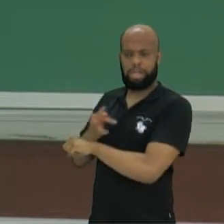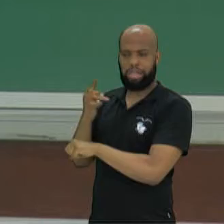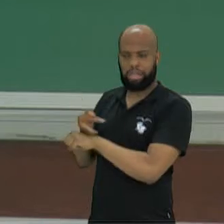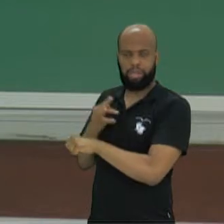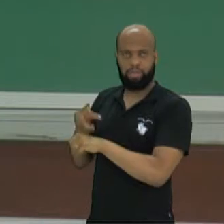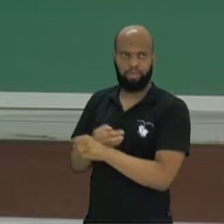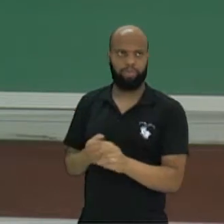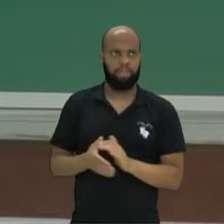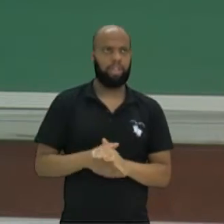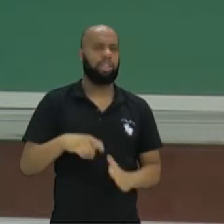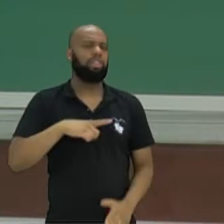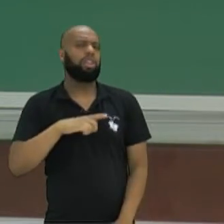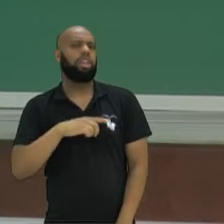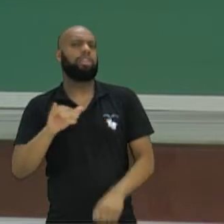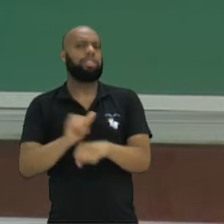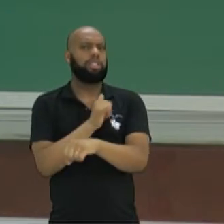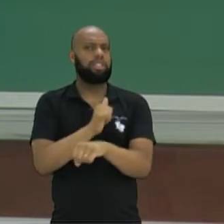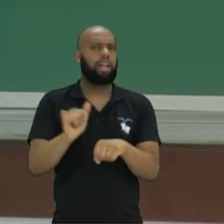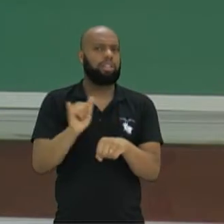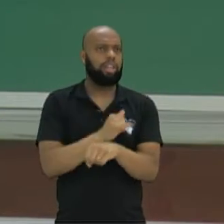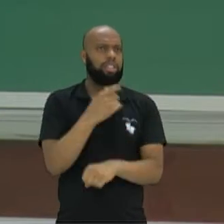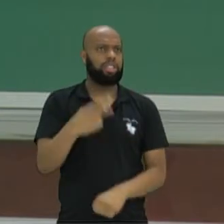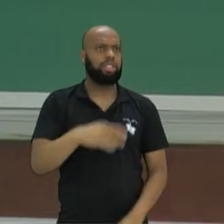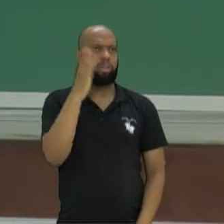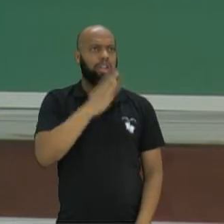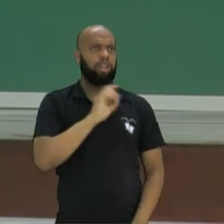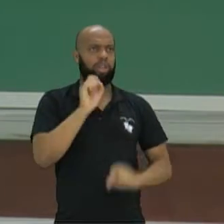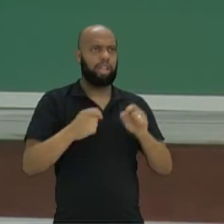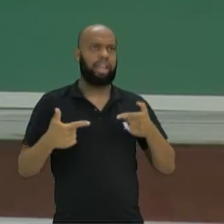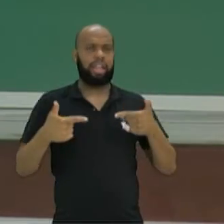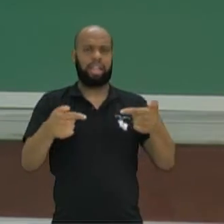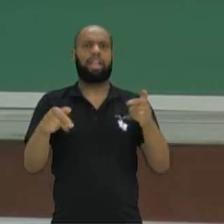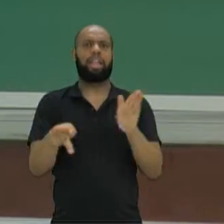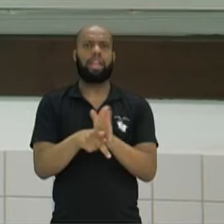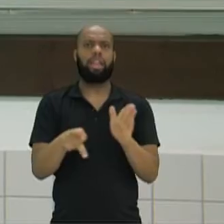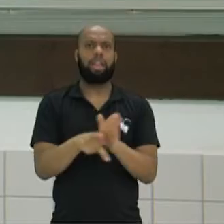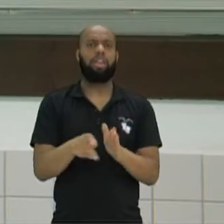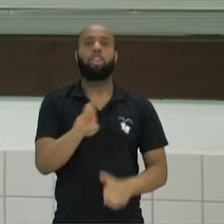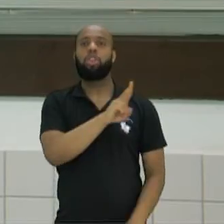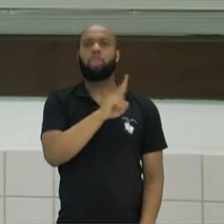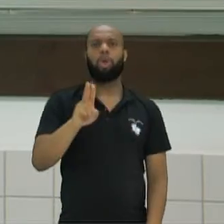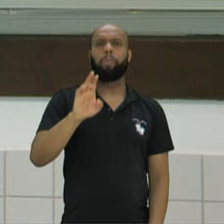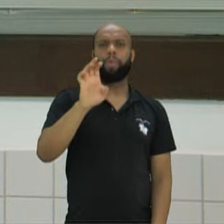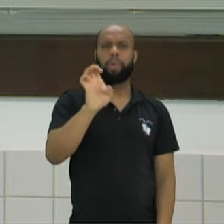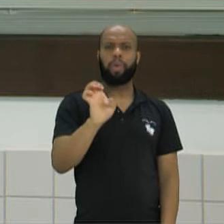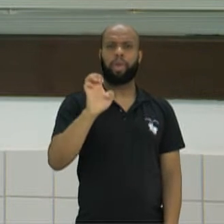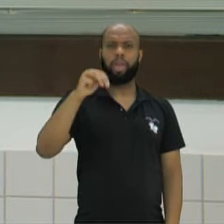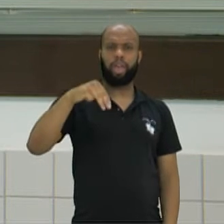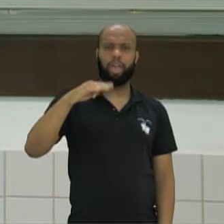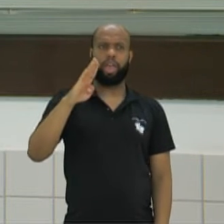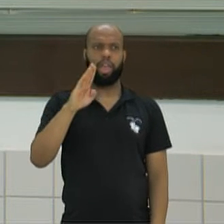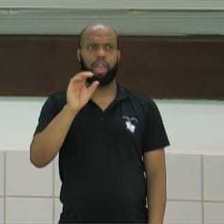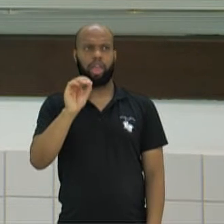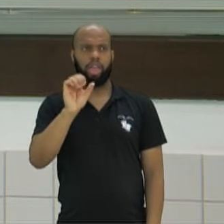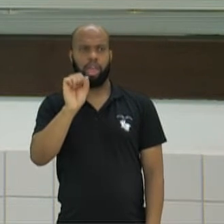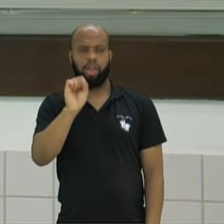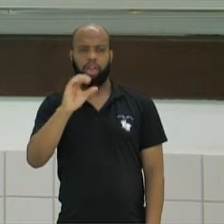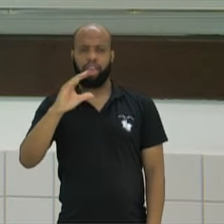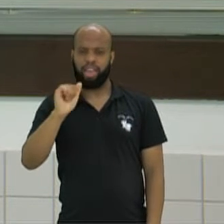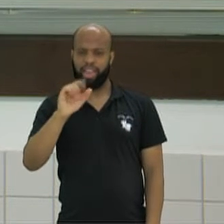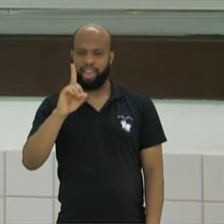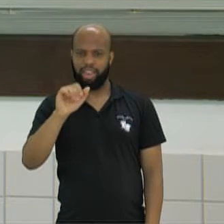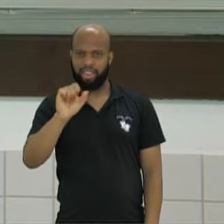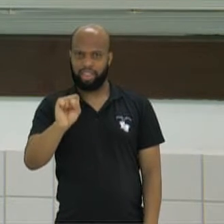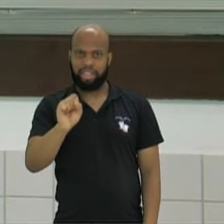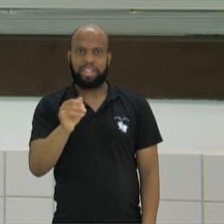que uma das táticas luso-brasileiras foi chamada Guerra de Emboscadas. O que é isso? Emboscadas não tem como